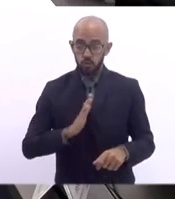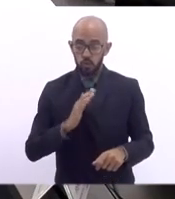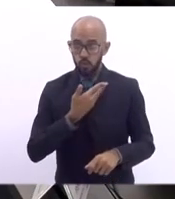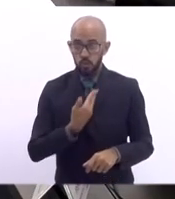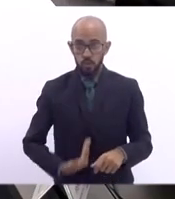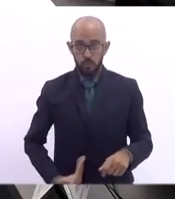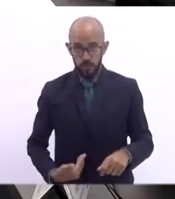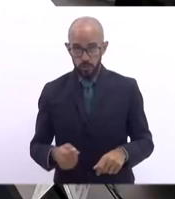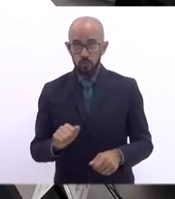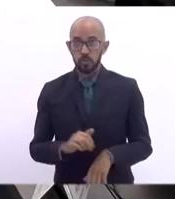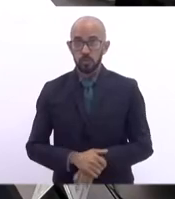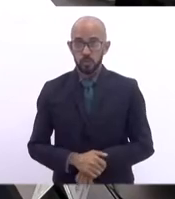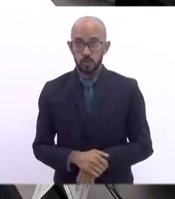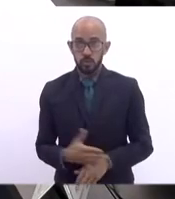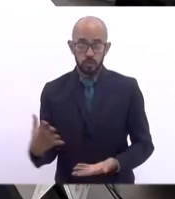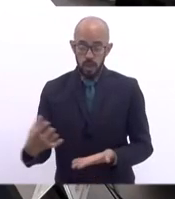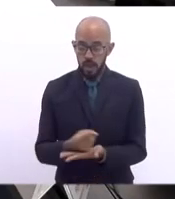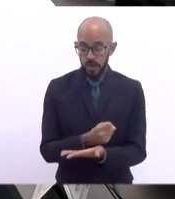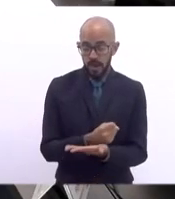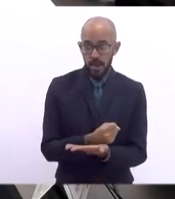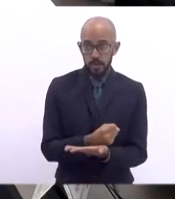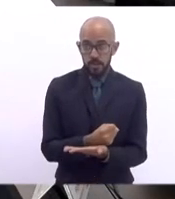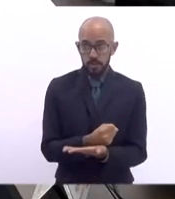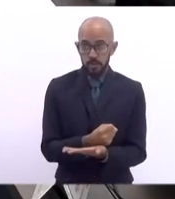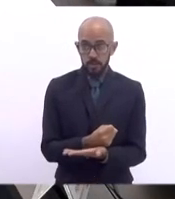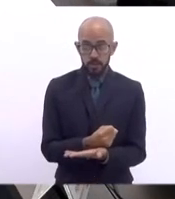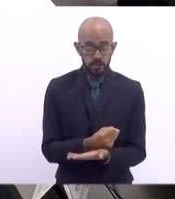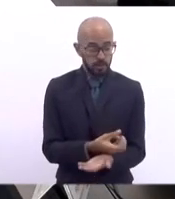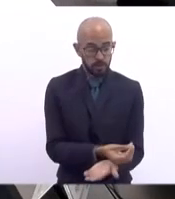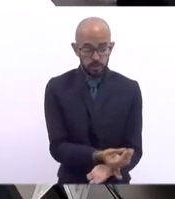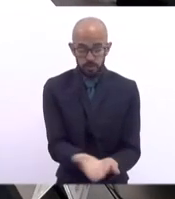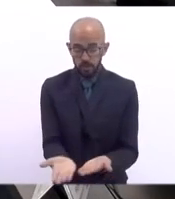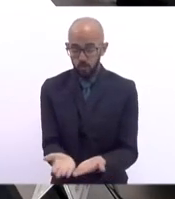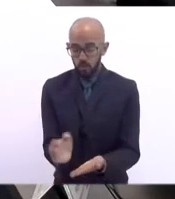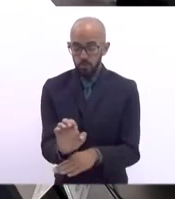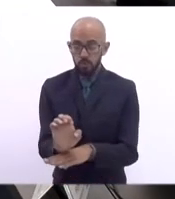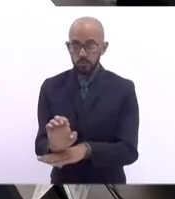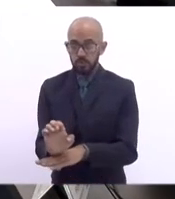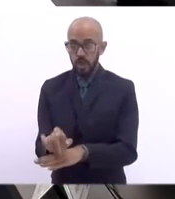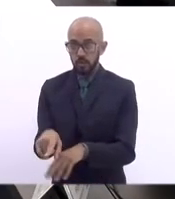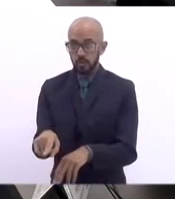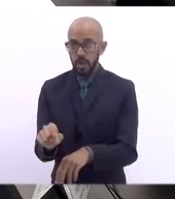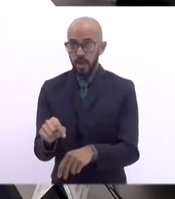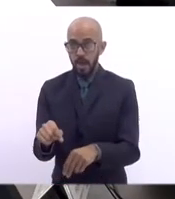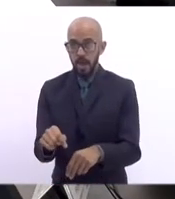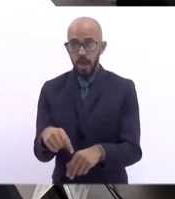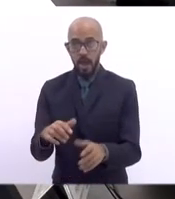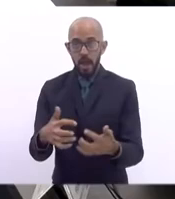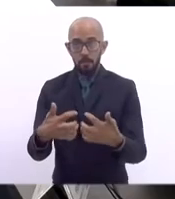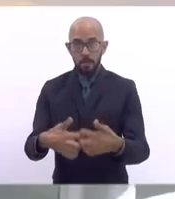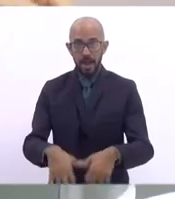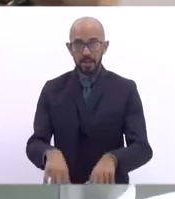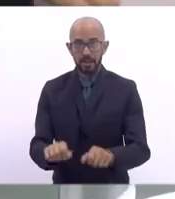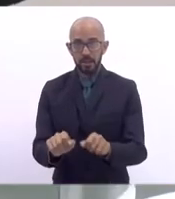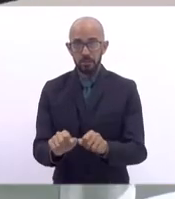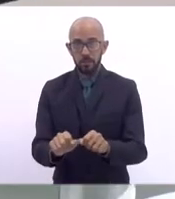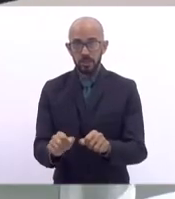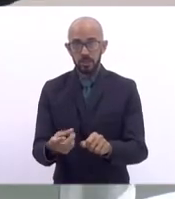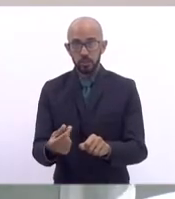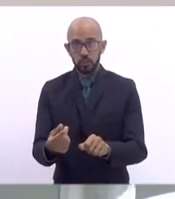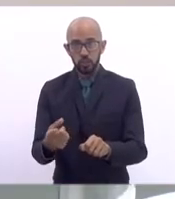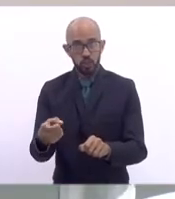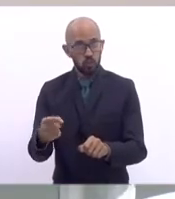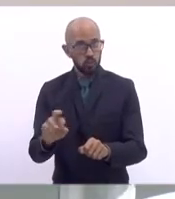os volumes que arrecada e Repassa para os Estados é a máquina de rodar dinheiro né rodar de renda